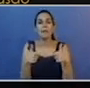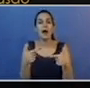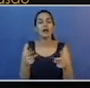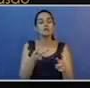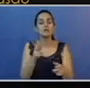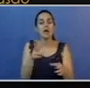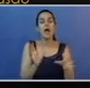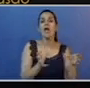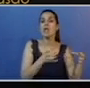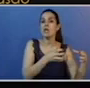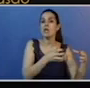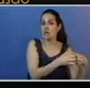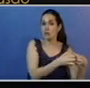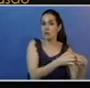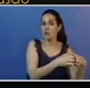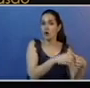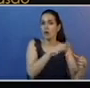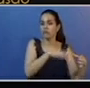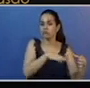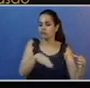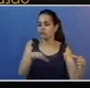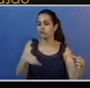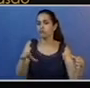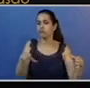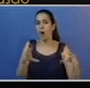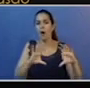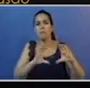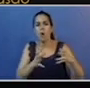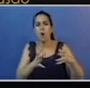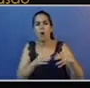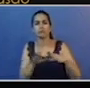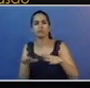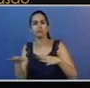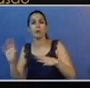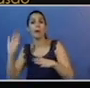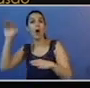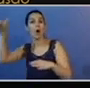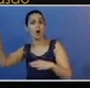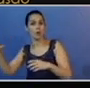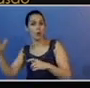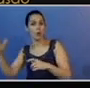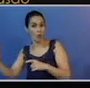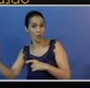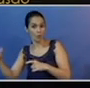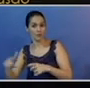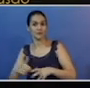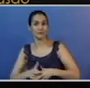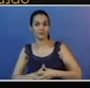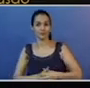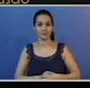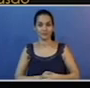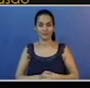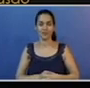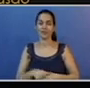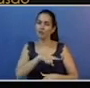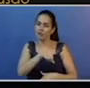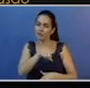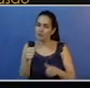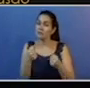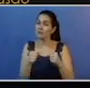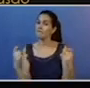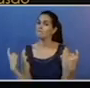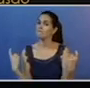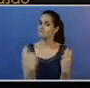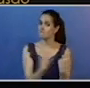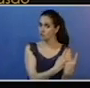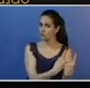equipe entrar dentro do campo e levar uma bola ou algum outro objeto para dentro da meta da outra quadra, do outro time. Então, você tem que invadir,